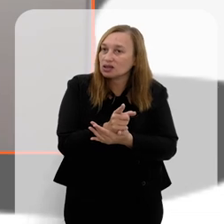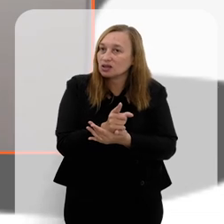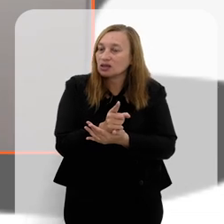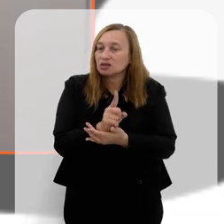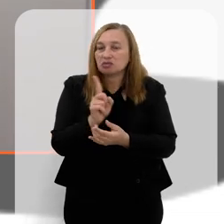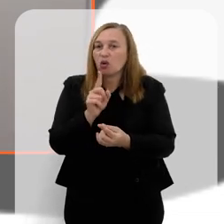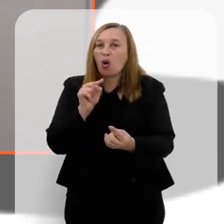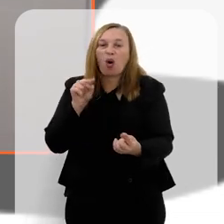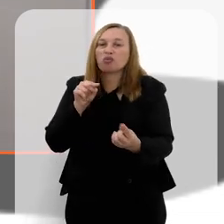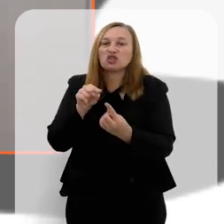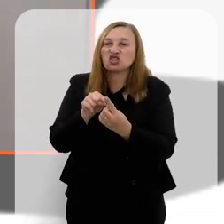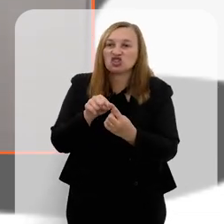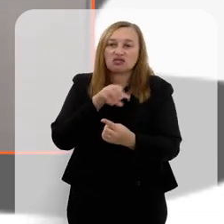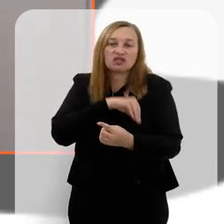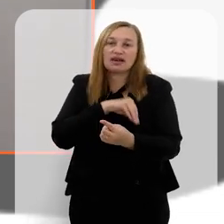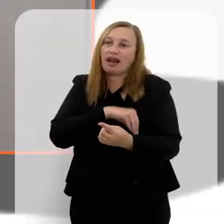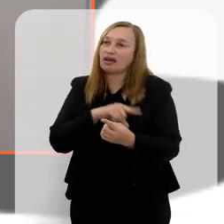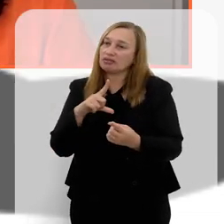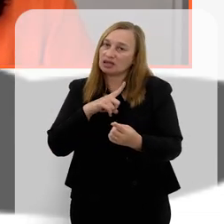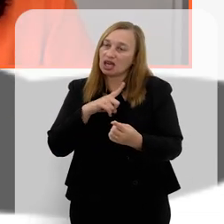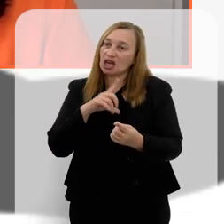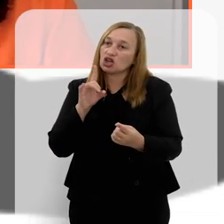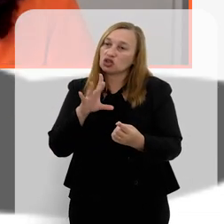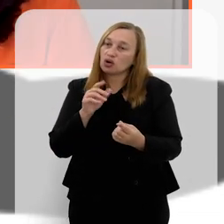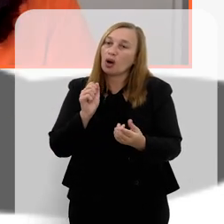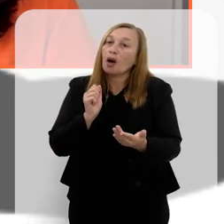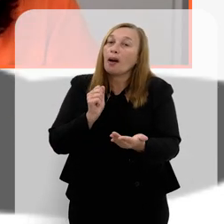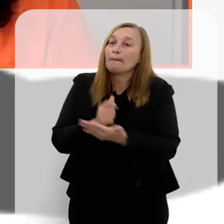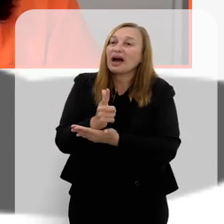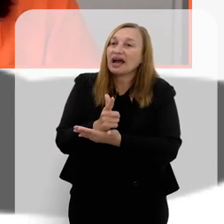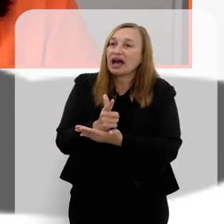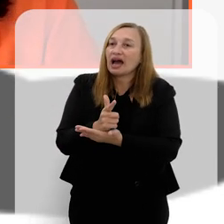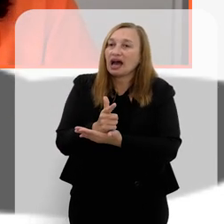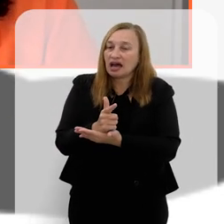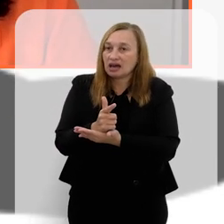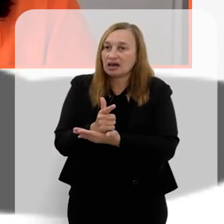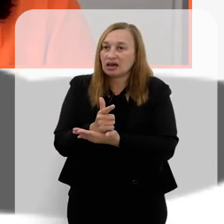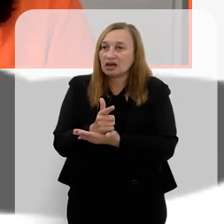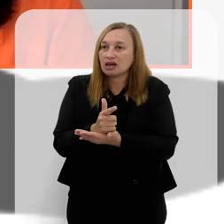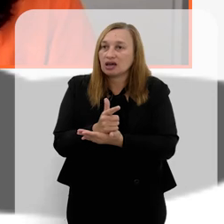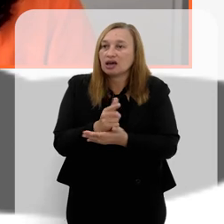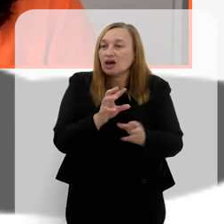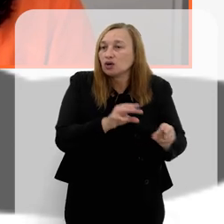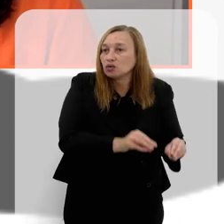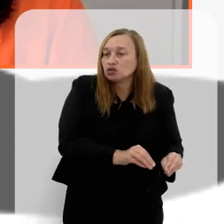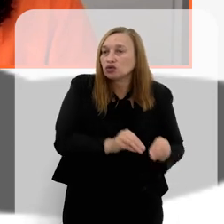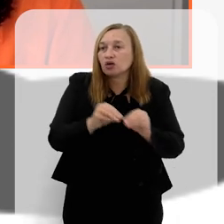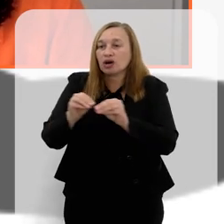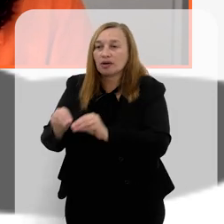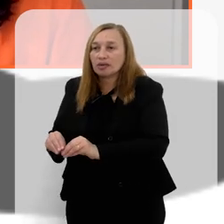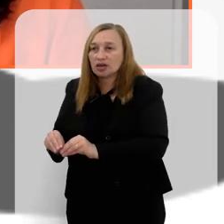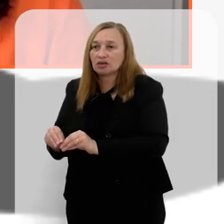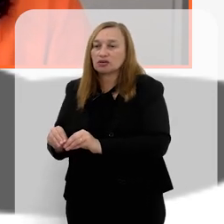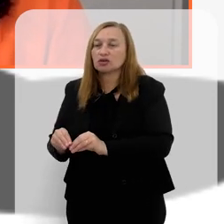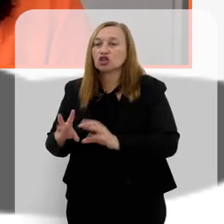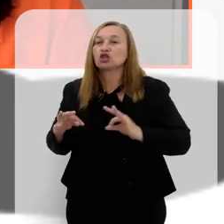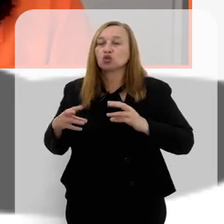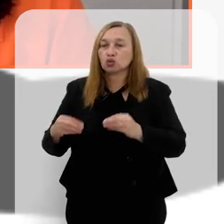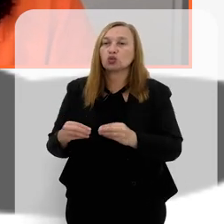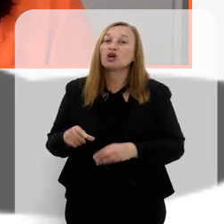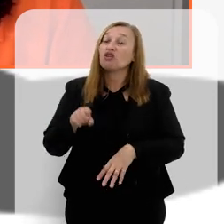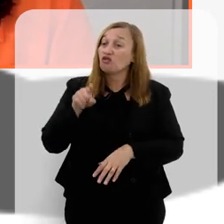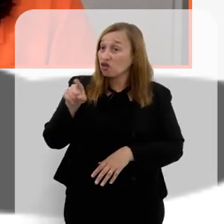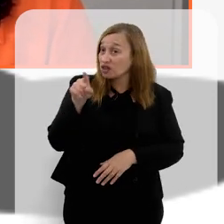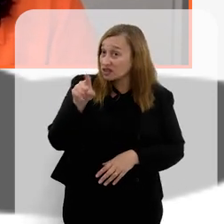sem o objetivo de ganhar dinheiro, né? Mas assim, para pagar o custo disso. Do seu deslocamento e tudo. Agora,